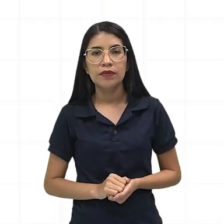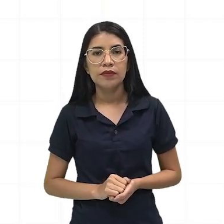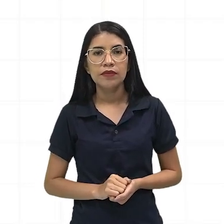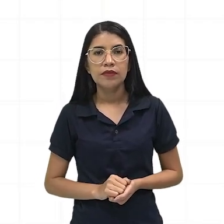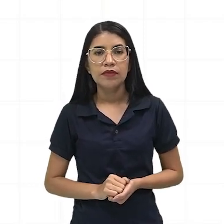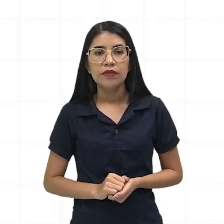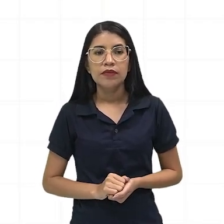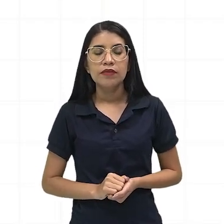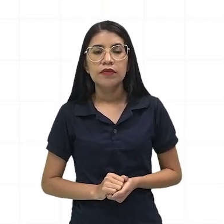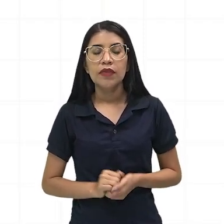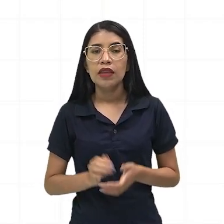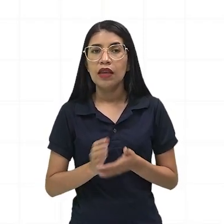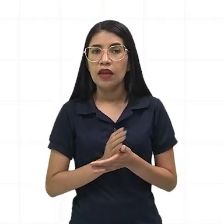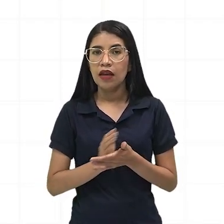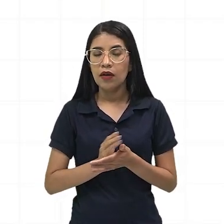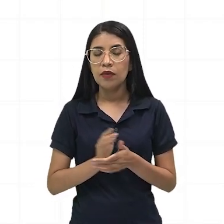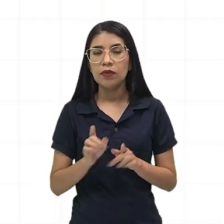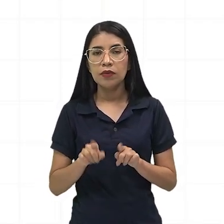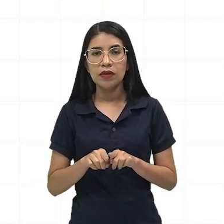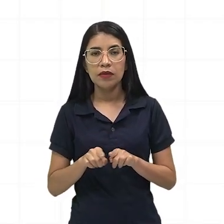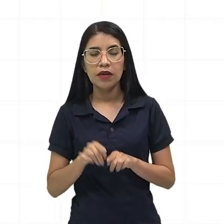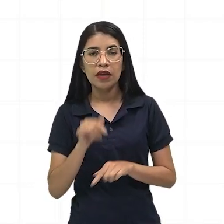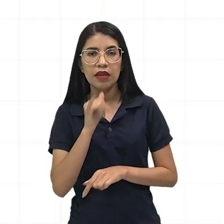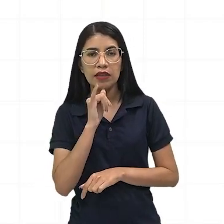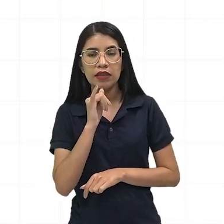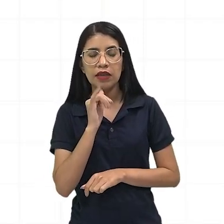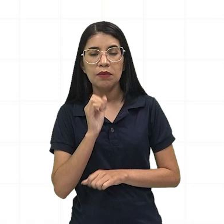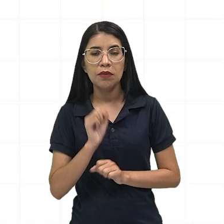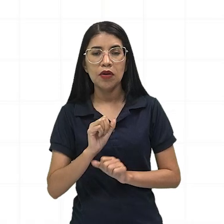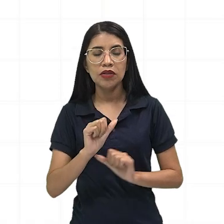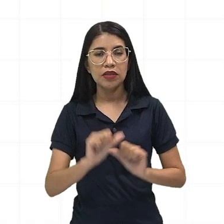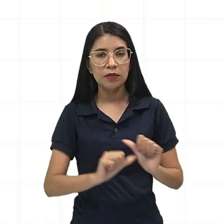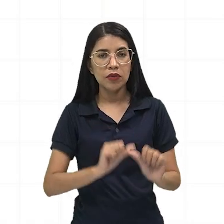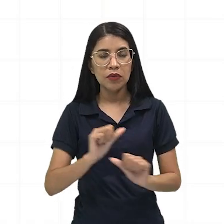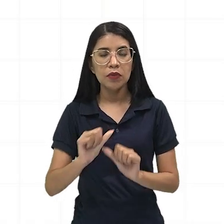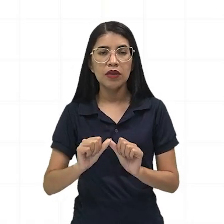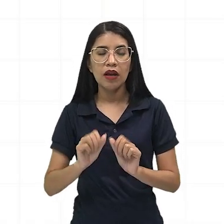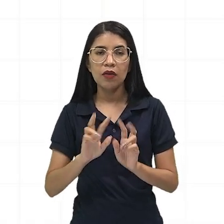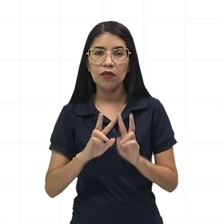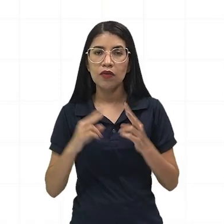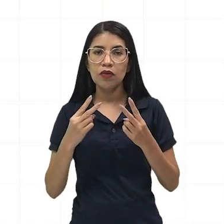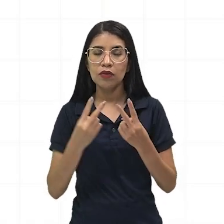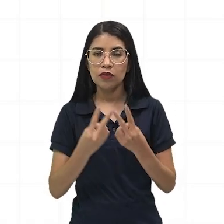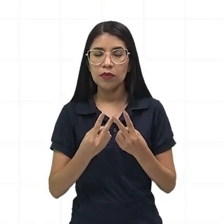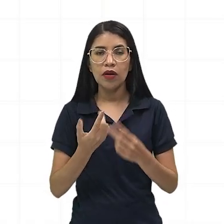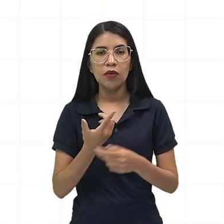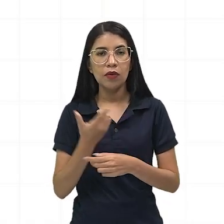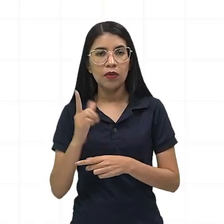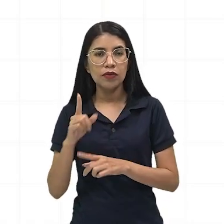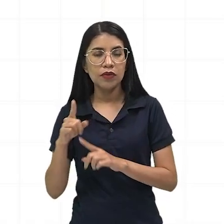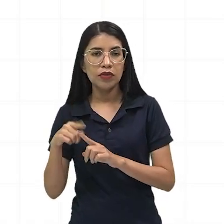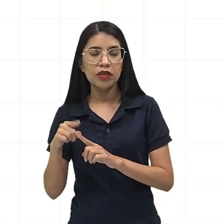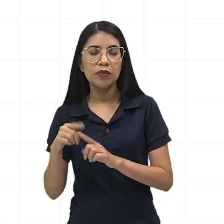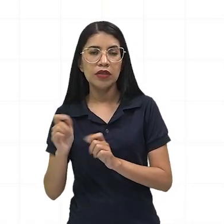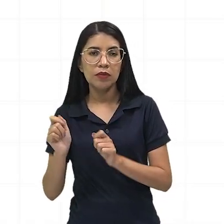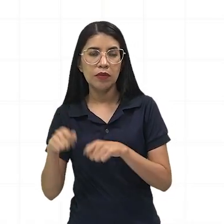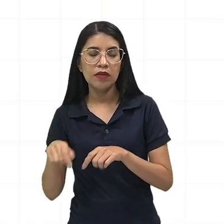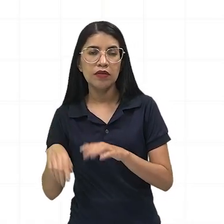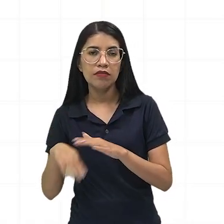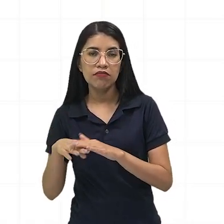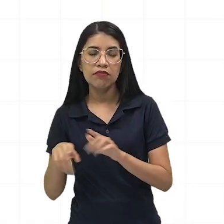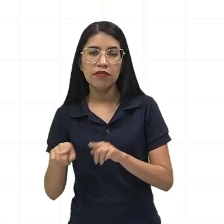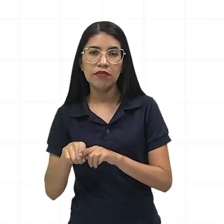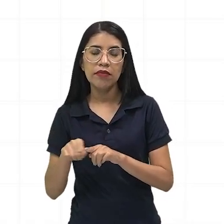Então, em algumas situações é necessário transformar essas unidades de medida de volume para uma outra unidade, né, de capacidade ou